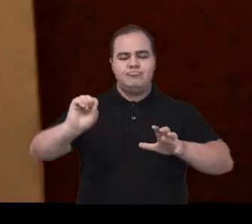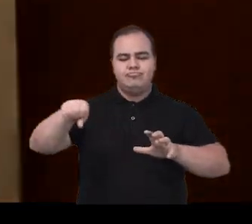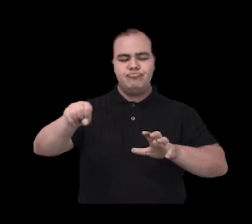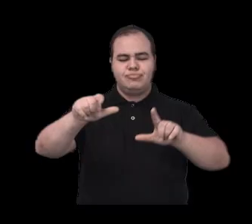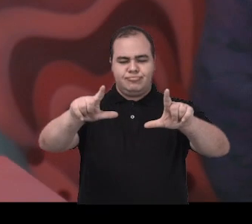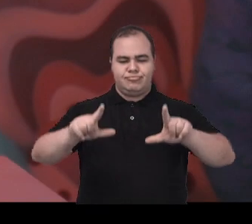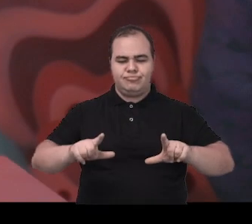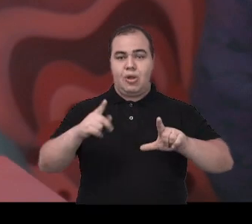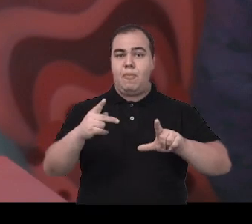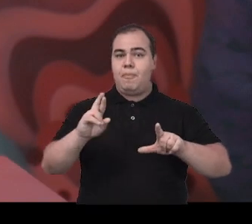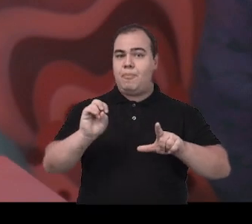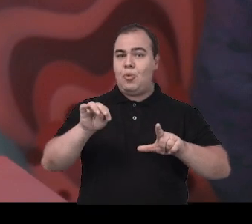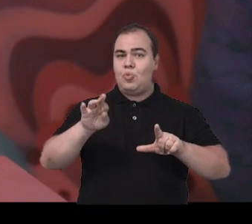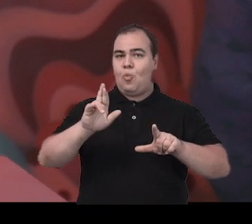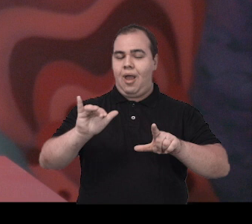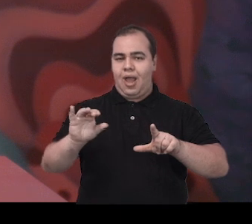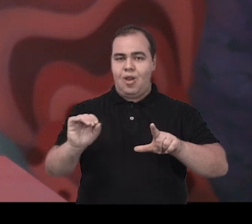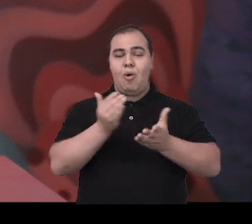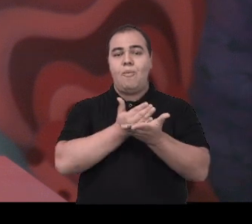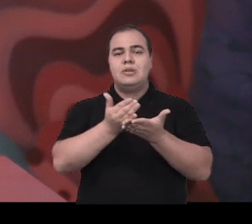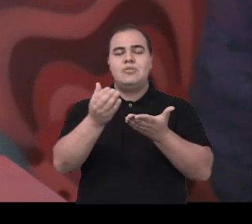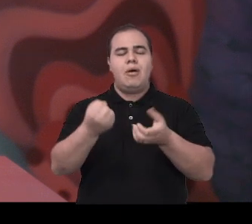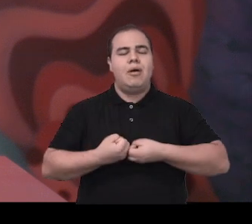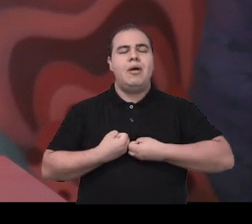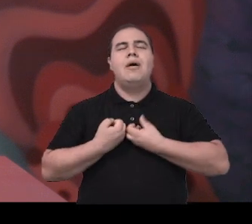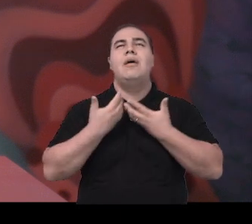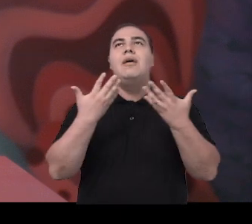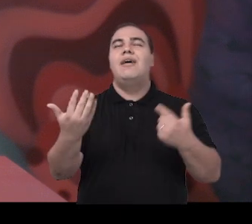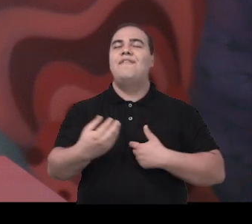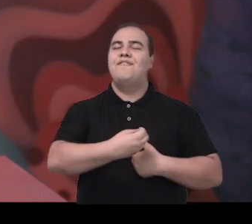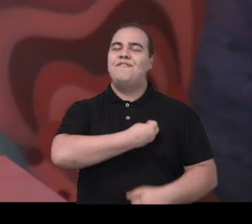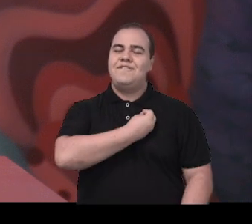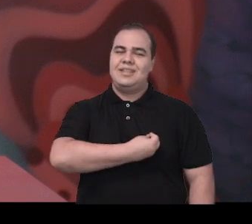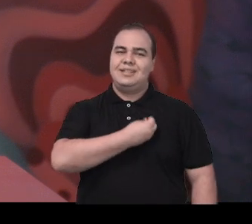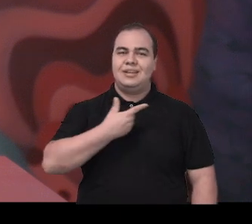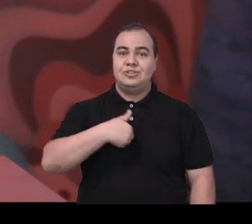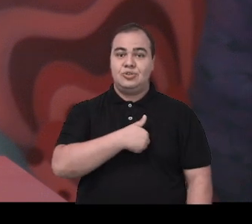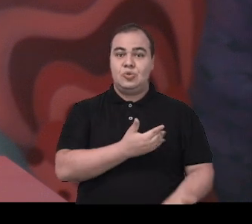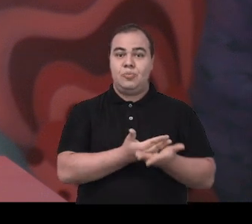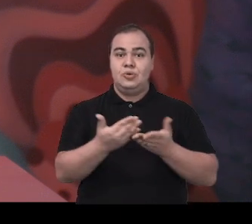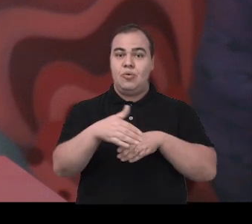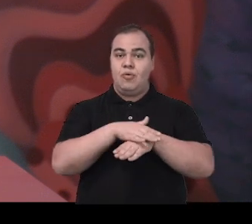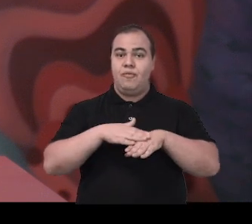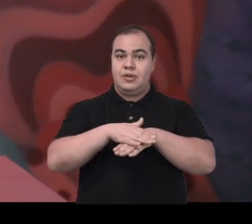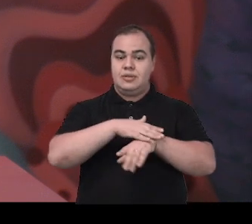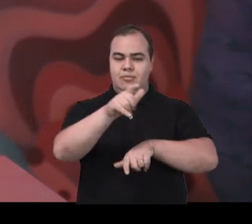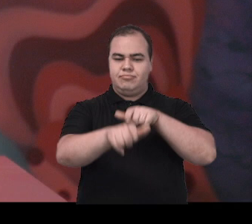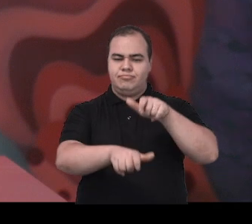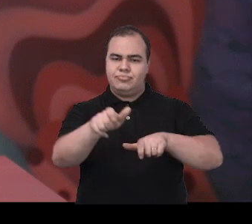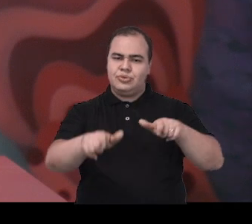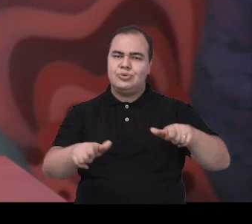prontuário dele. Os prontuários, eles ganharam vida. A gente começou a... Gal Soares de Sordi, gestora do Centro de Convivência.